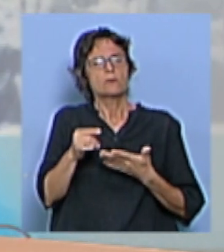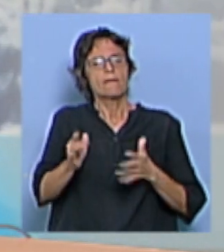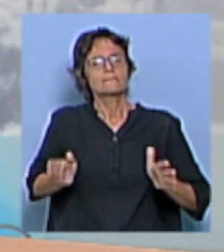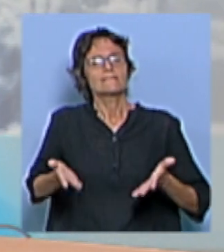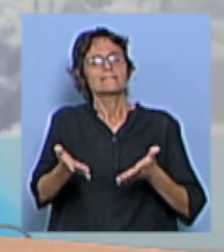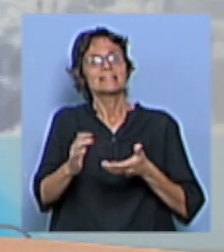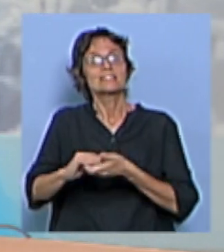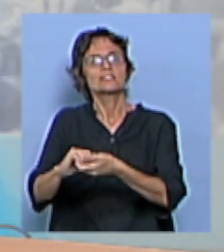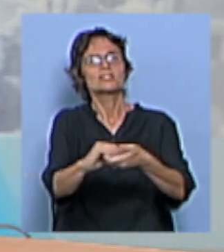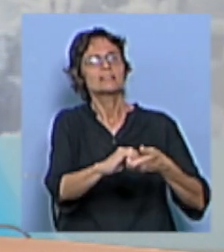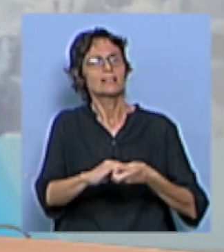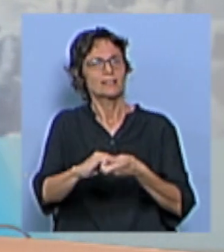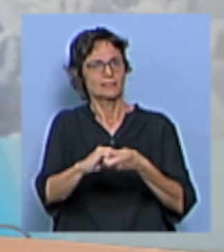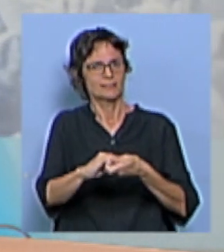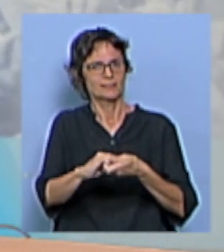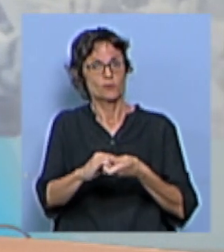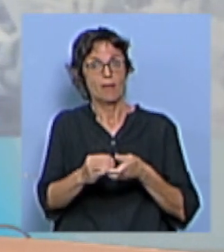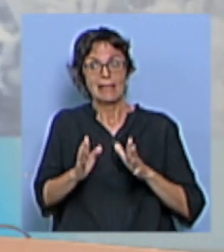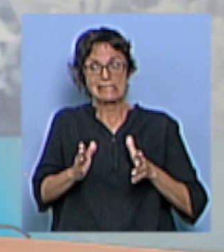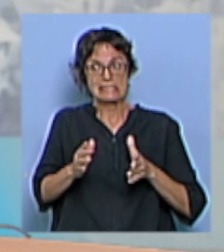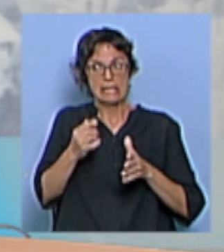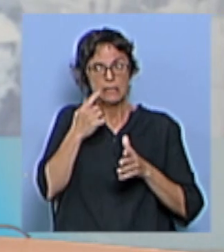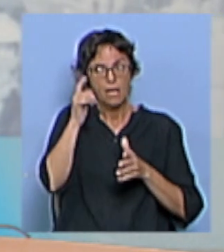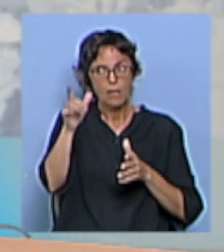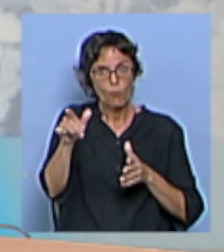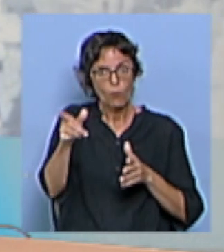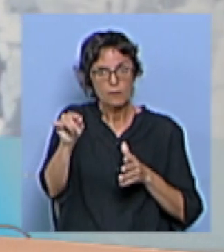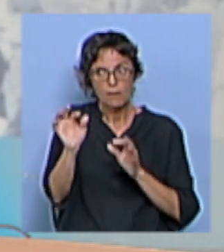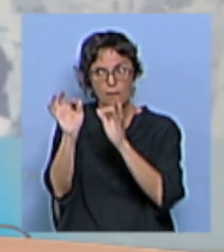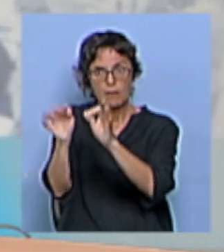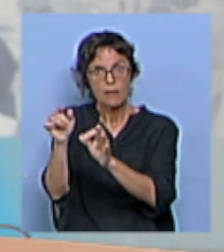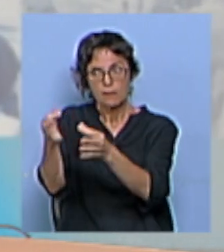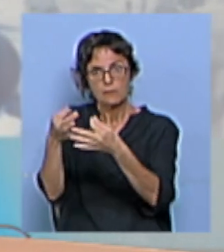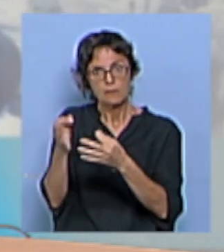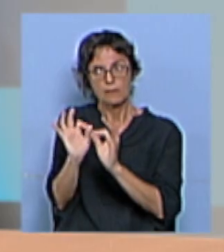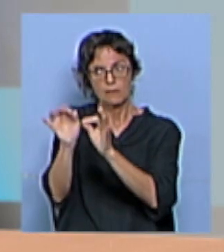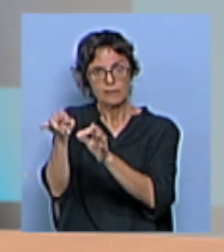a noção que eu tenho do outro e a necessidade ou a importância que ele tem para mim e que eu tenho para ele?